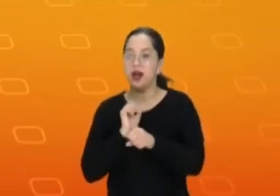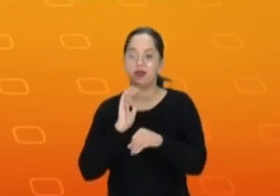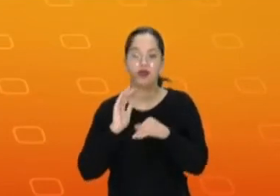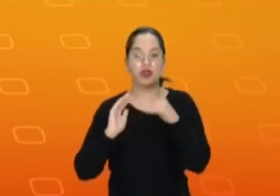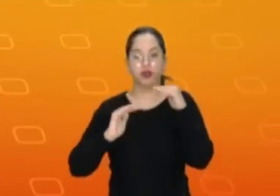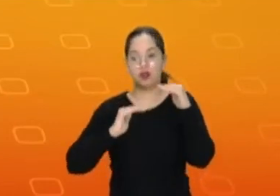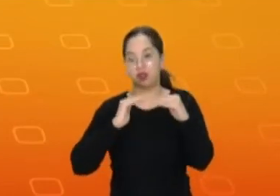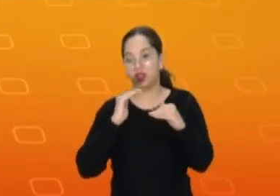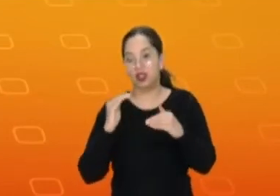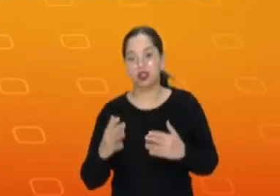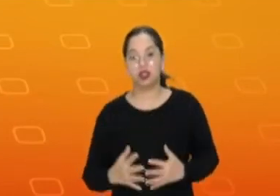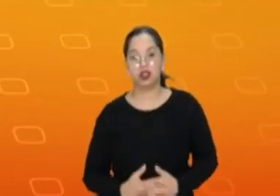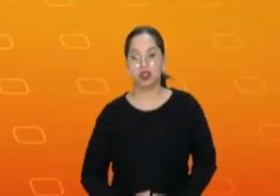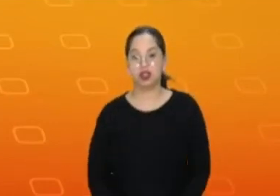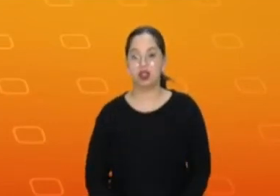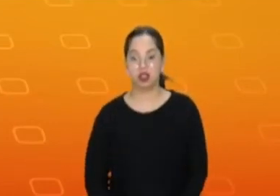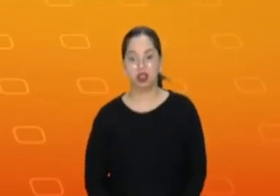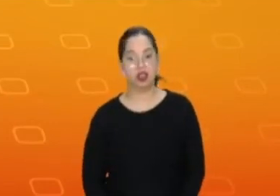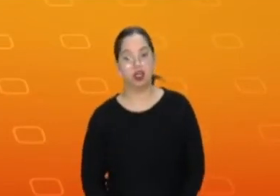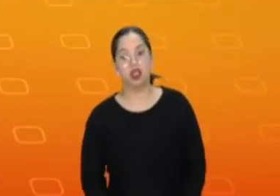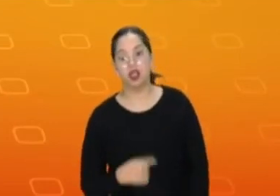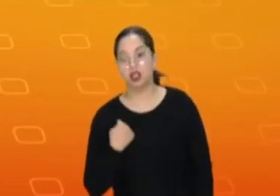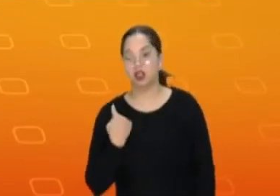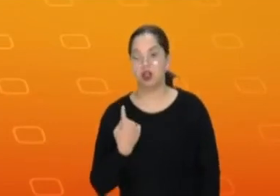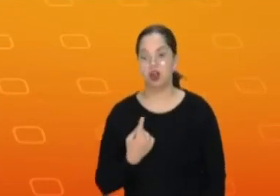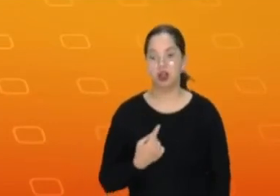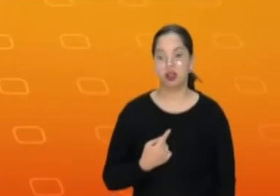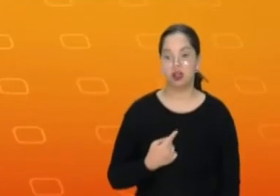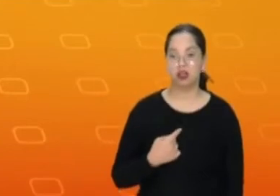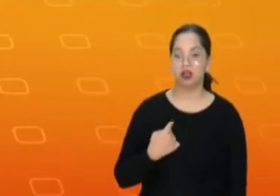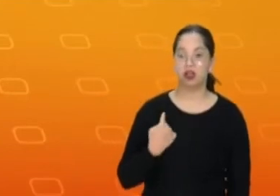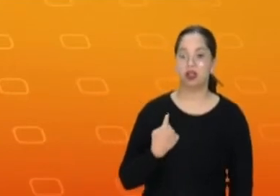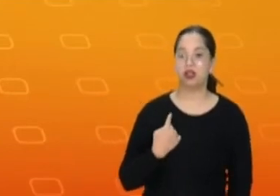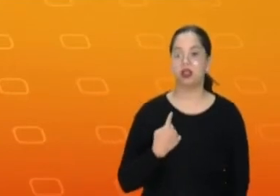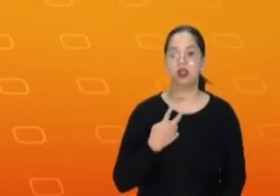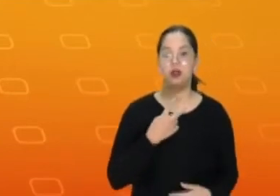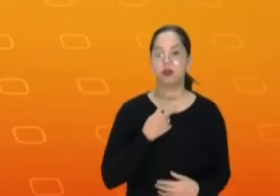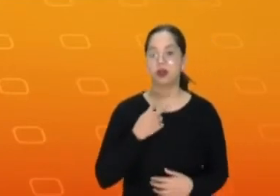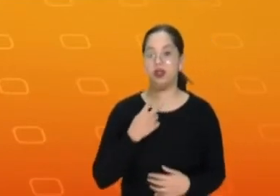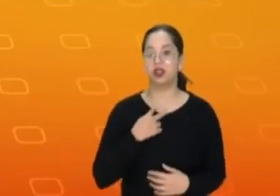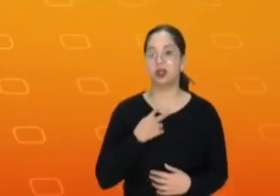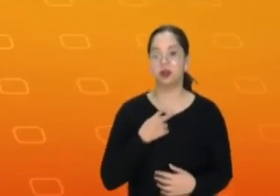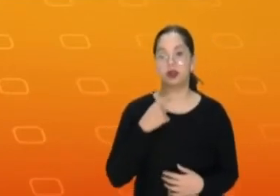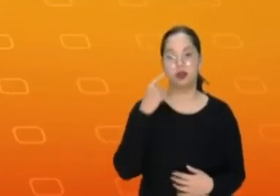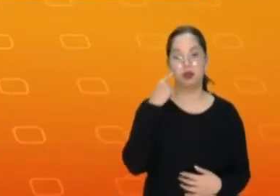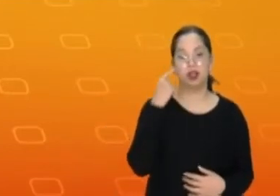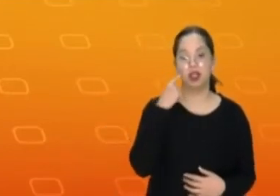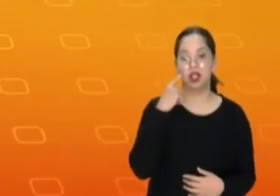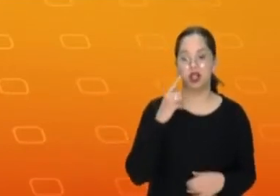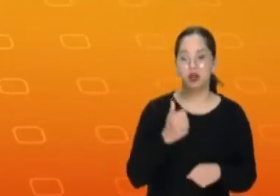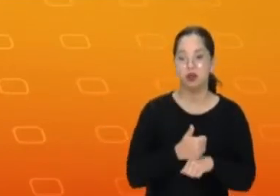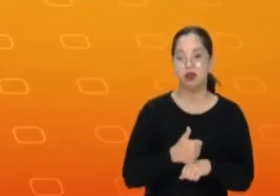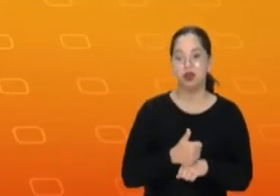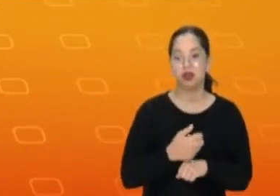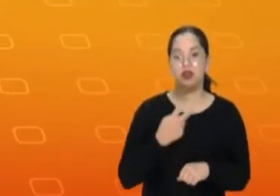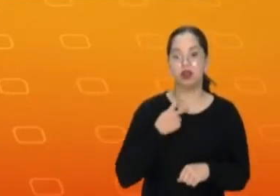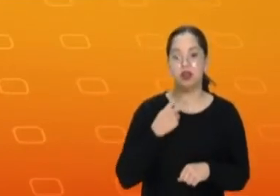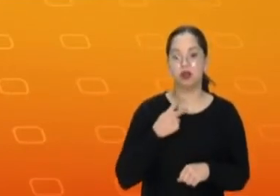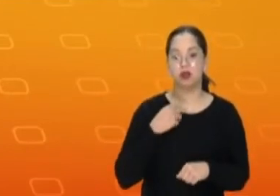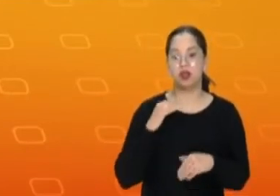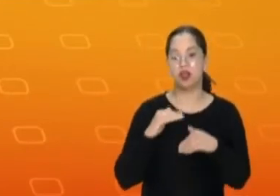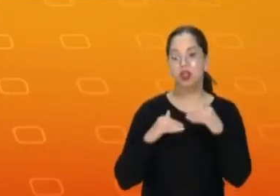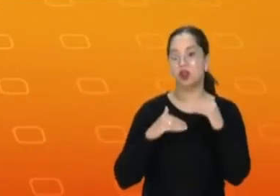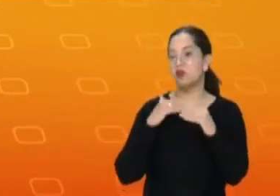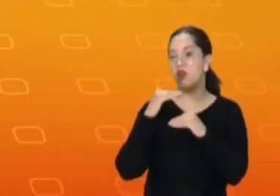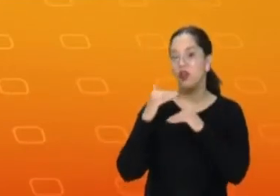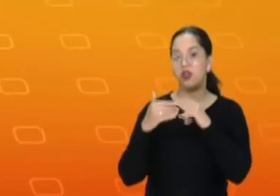ficar imaginando que um profissional não possa evoluir para aquela tecnologia. Senão, eu acho que a grande maioria dos que aqui